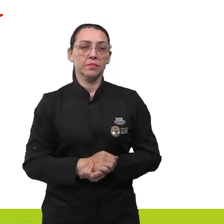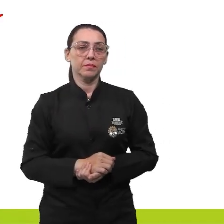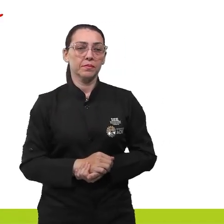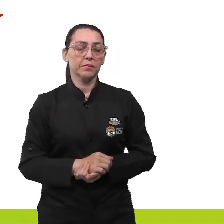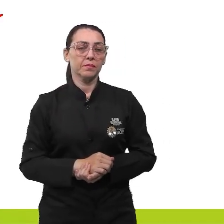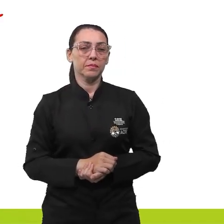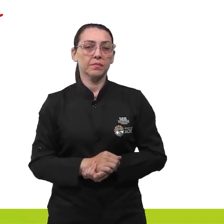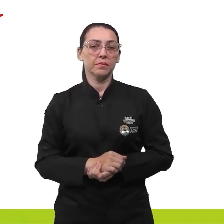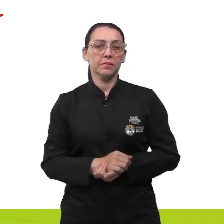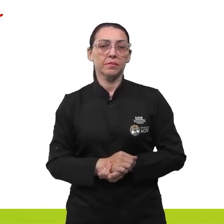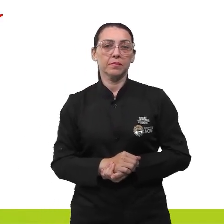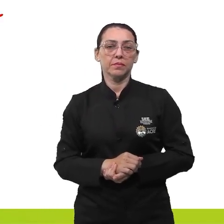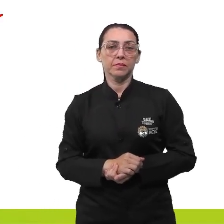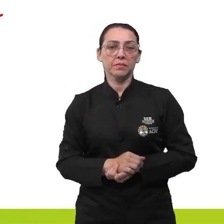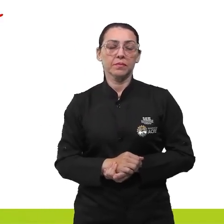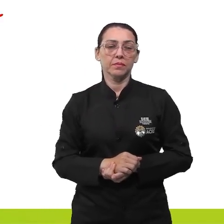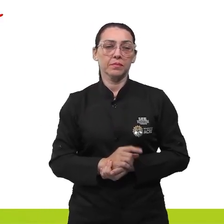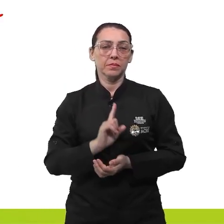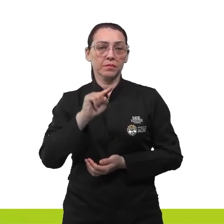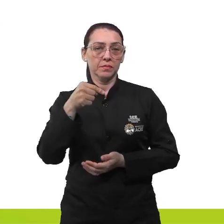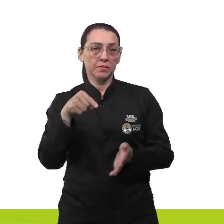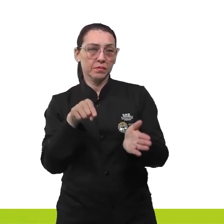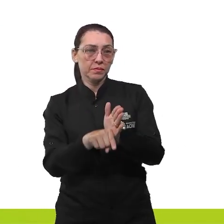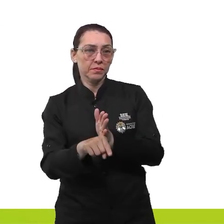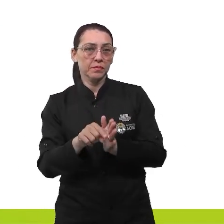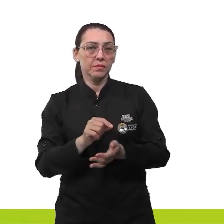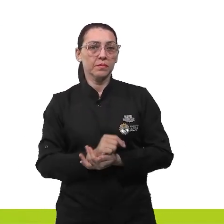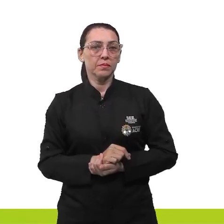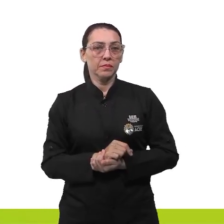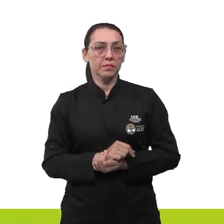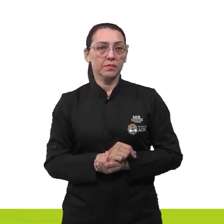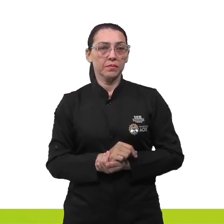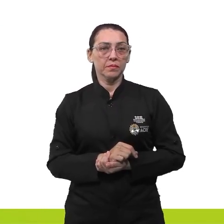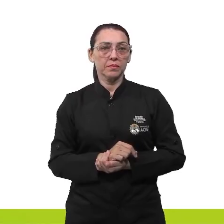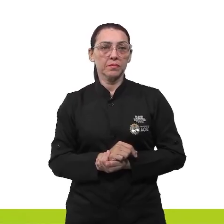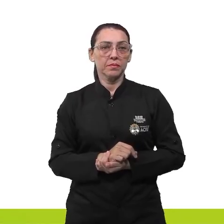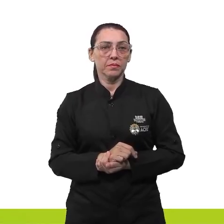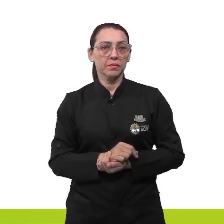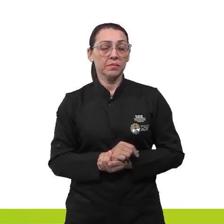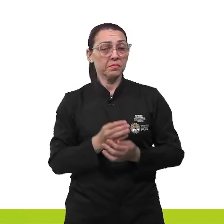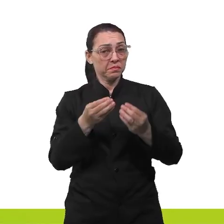do suicídio. Vamos para a próxima questão.